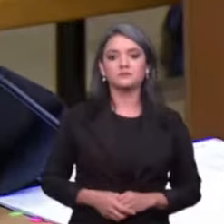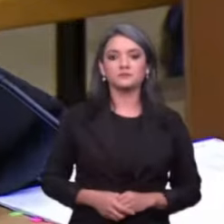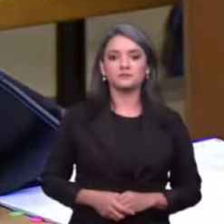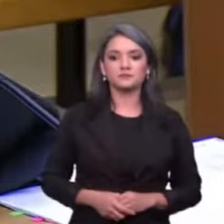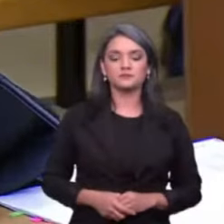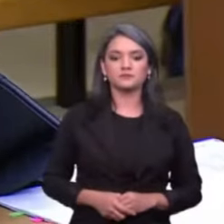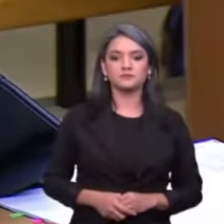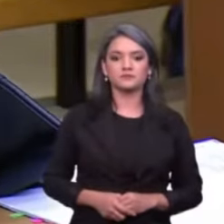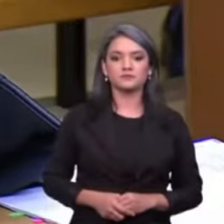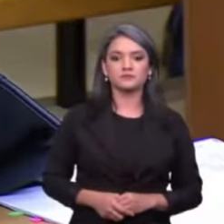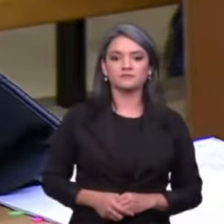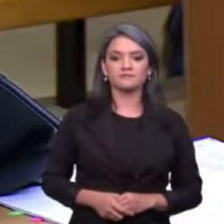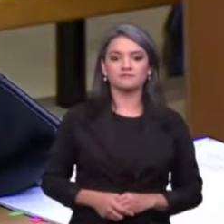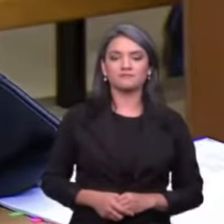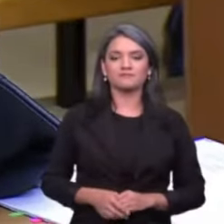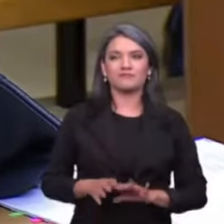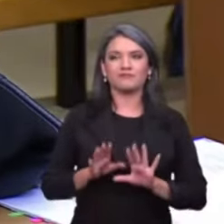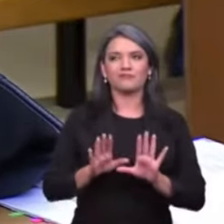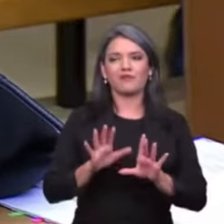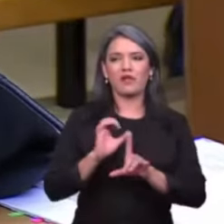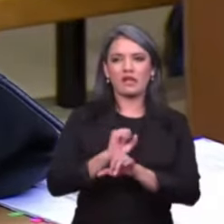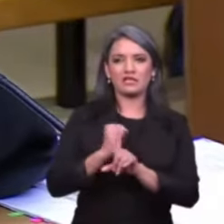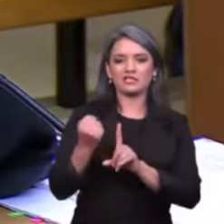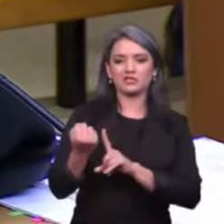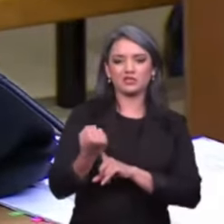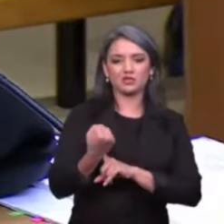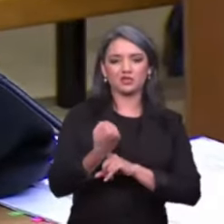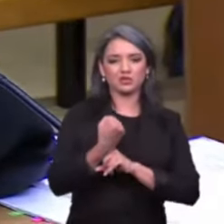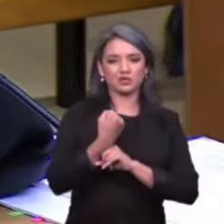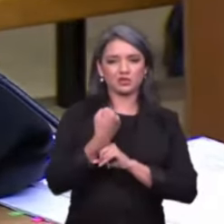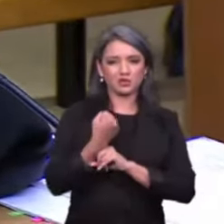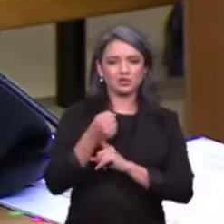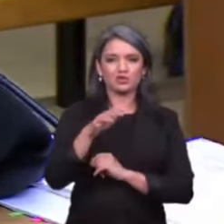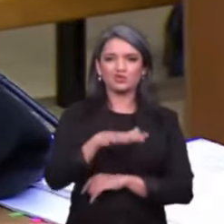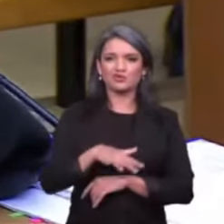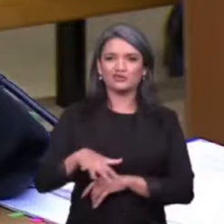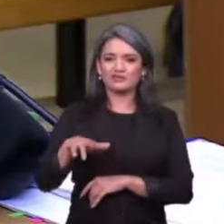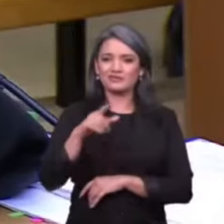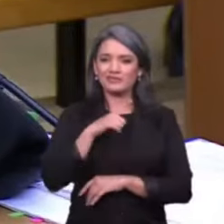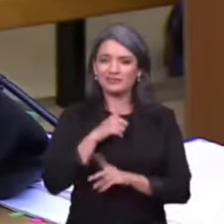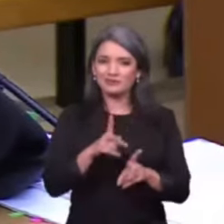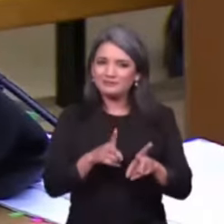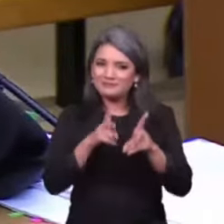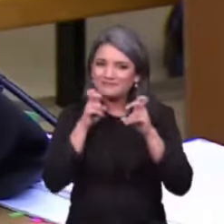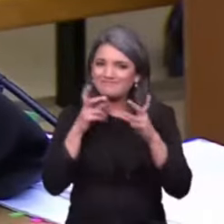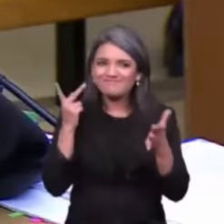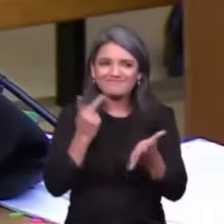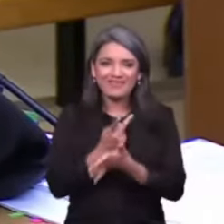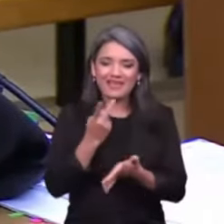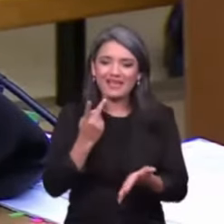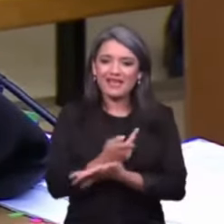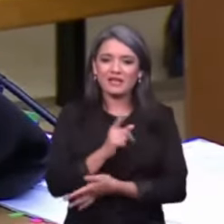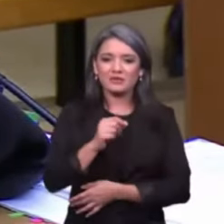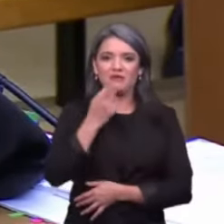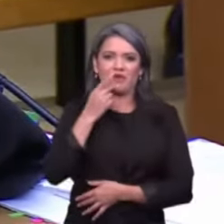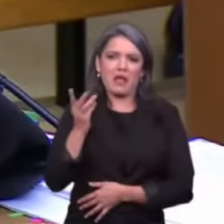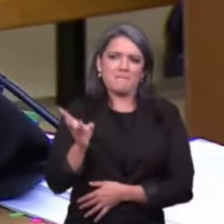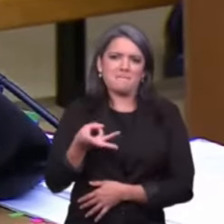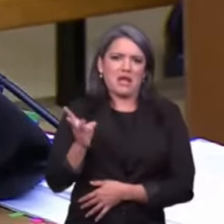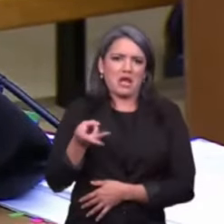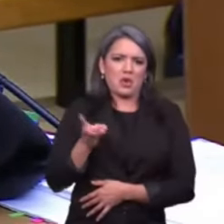uma imagem na sociedade falsa, e isso acho que é unânime de todos já se manifestaram, de que maconha não faz mal.